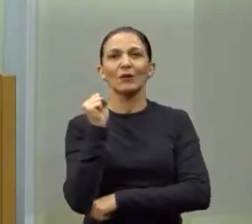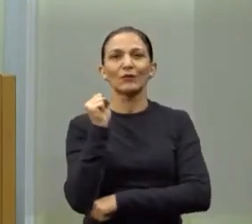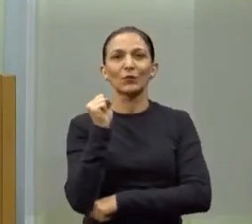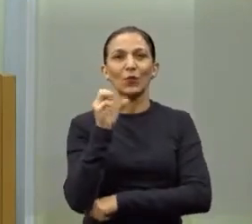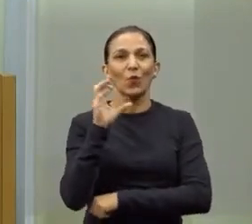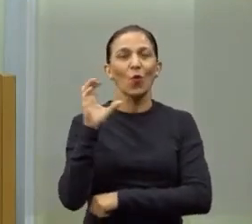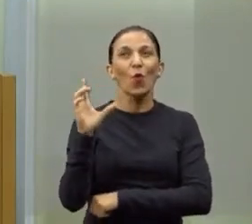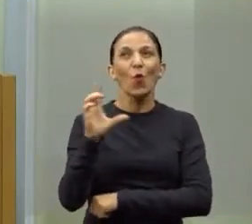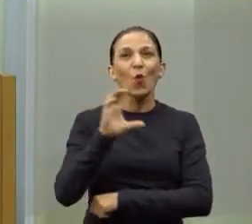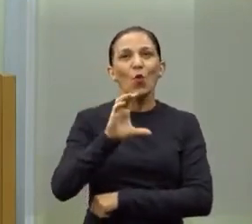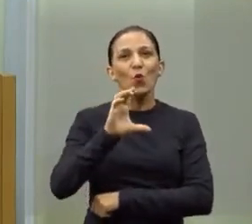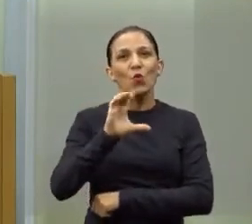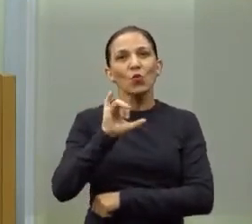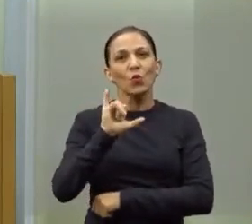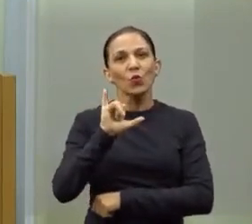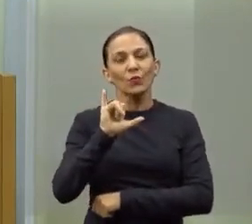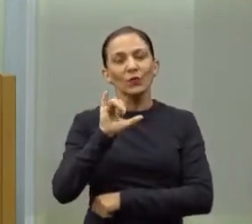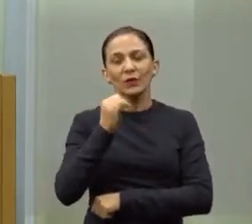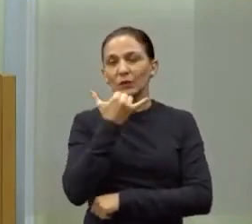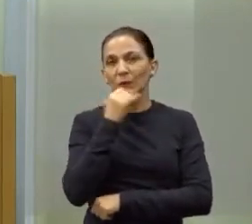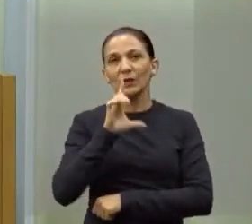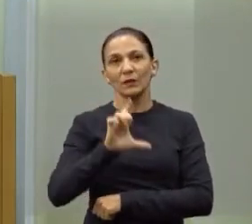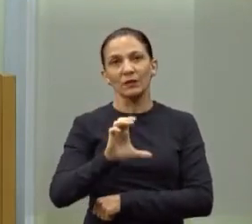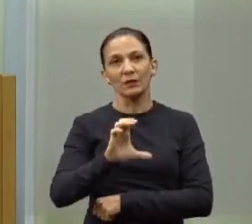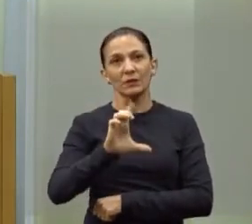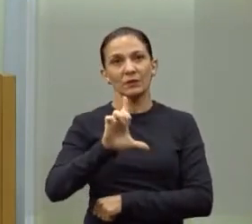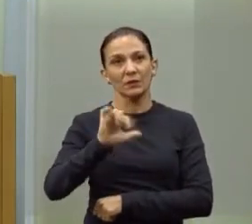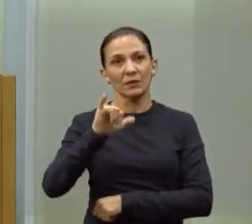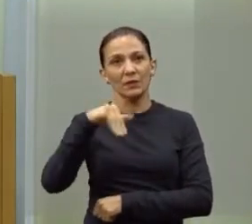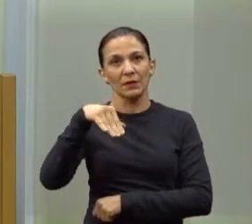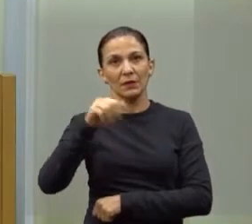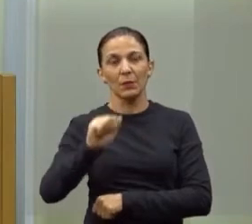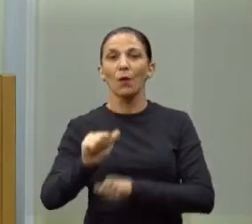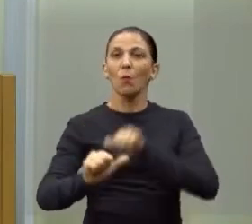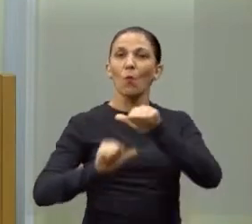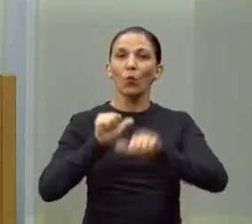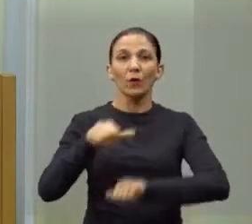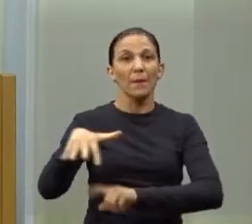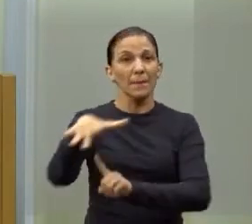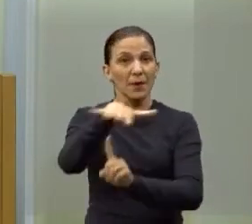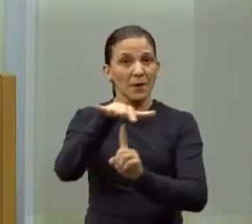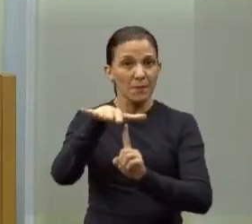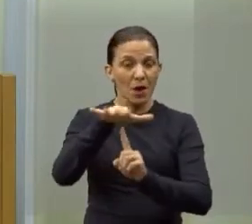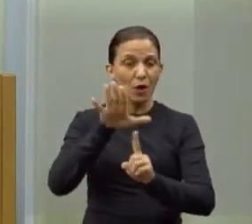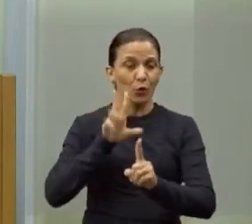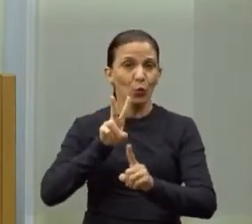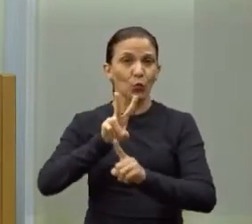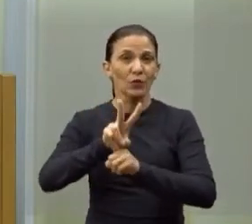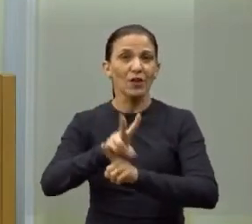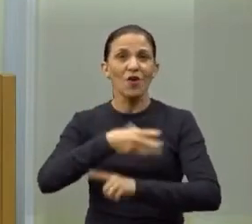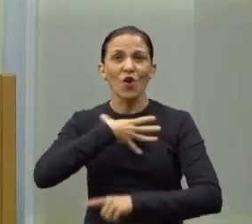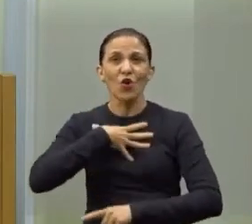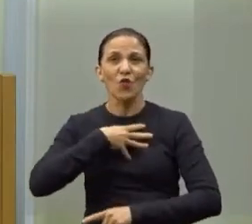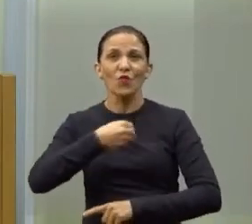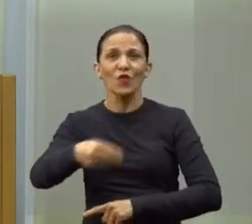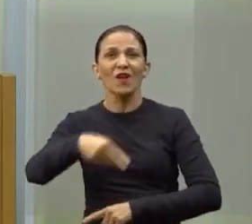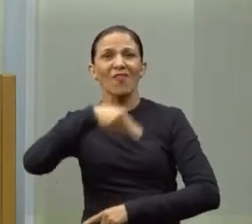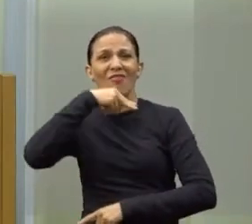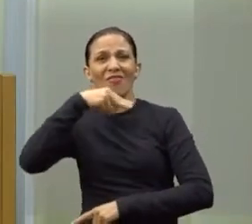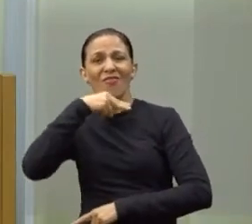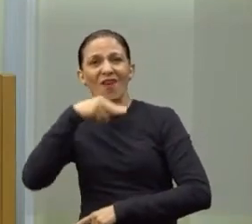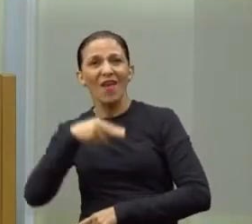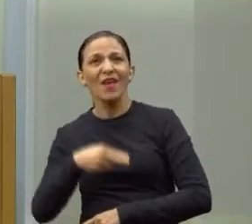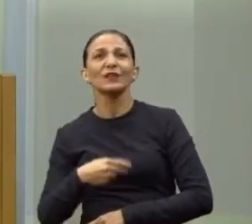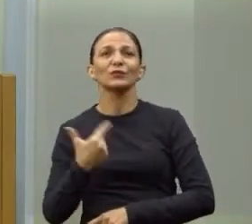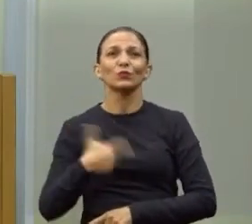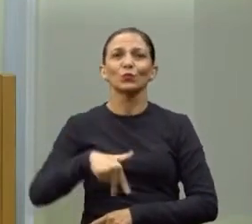mudanças climáticas, um momento onde precisamos cuidar do meio ambiente para que nossos filhos, netos, bisnetos tenham um